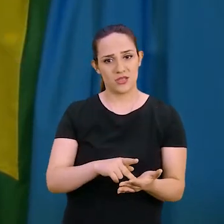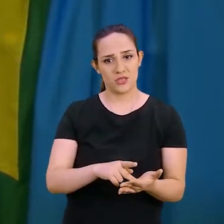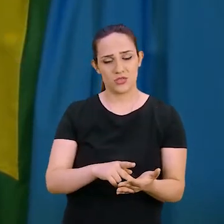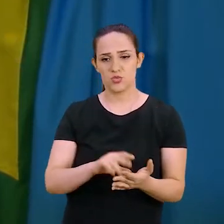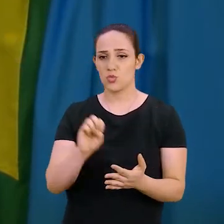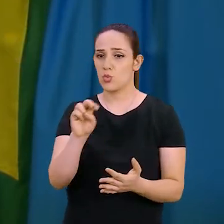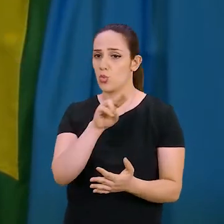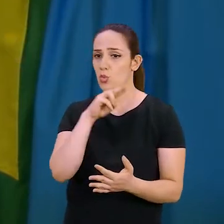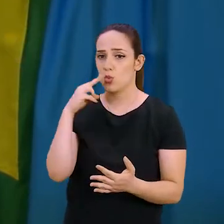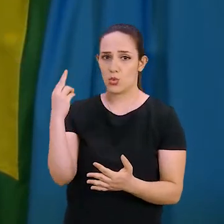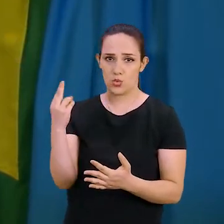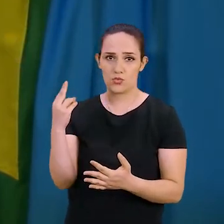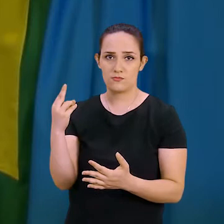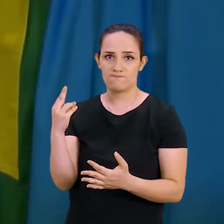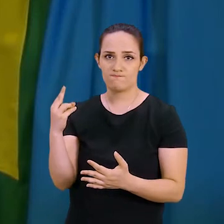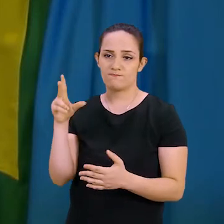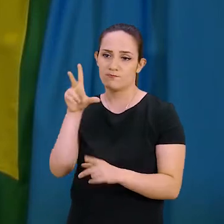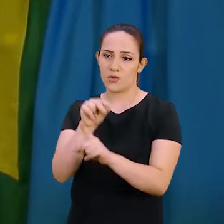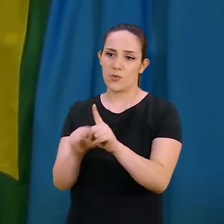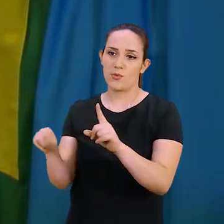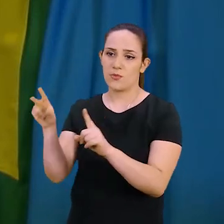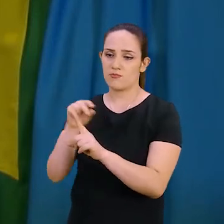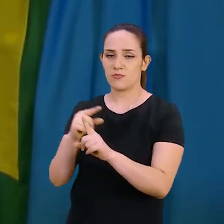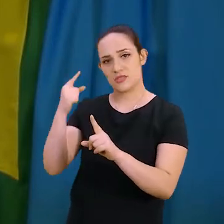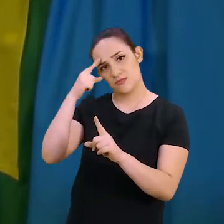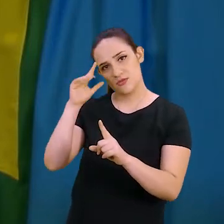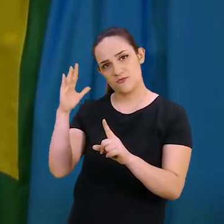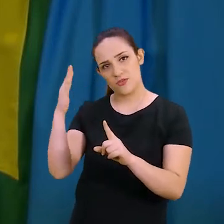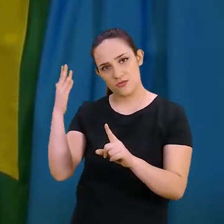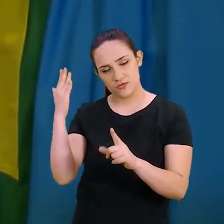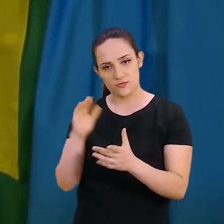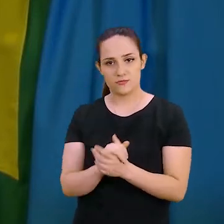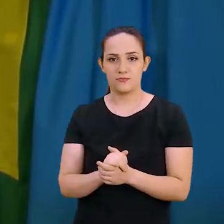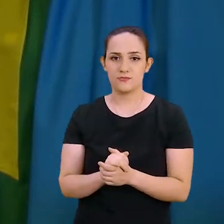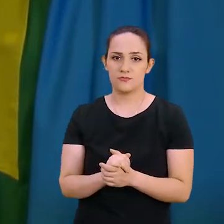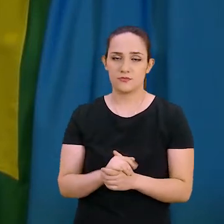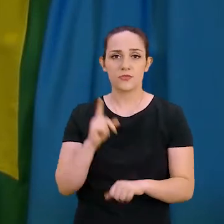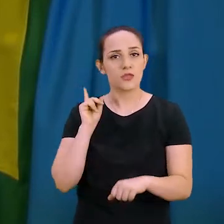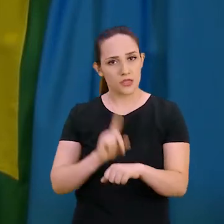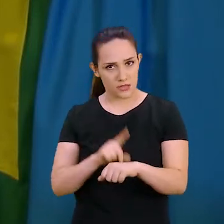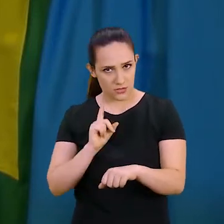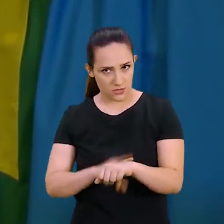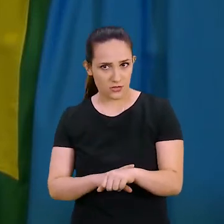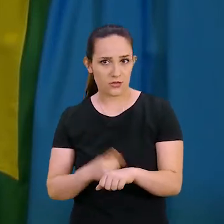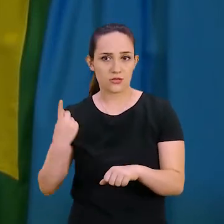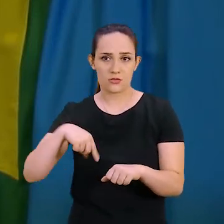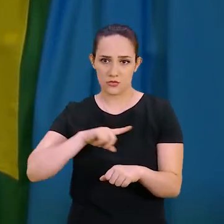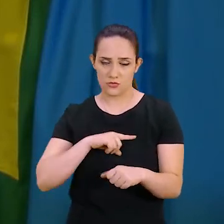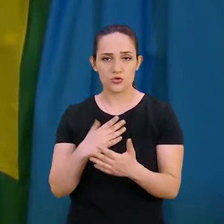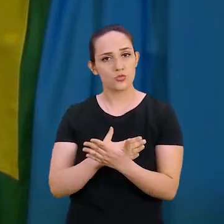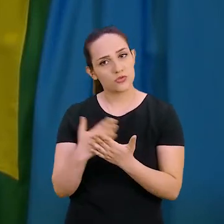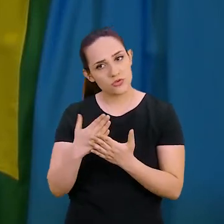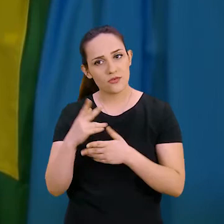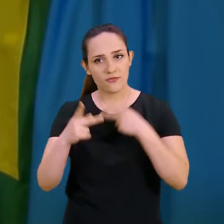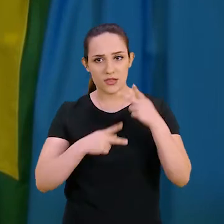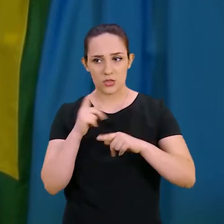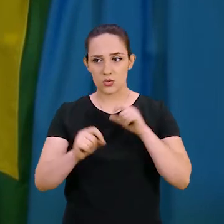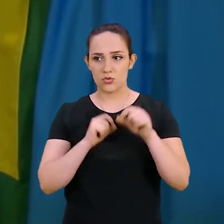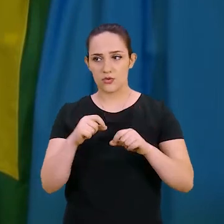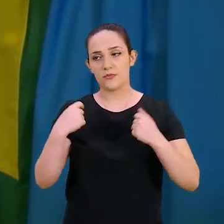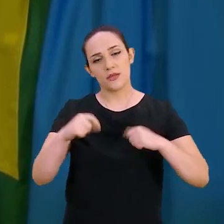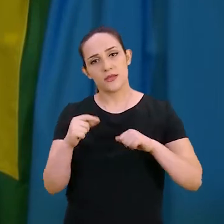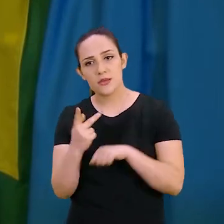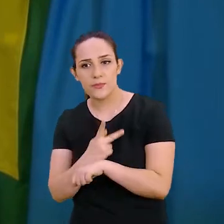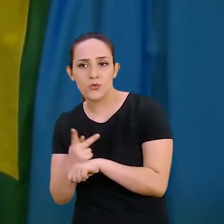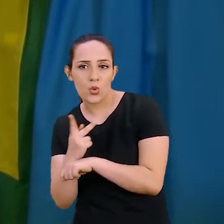reafirmando, ou trazer uma ideia falsa. Quando nós começamos a trabalhar a ideia de que você tem